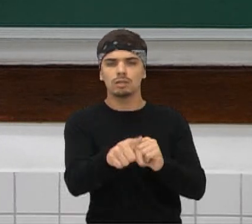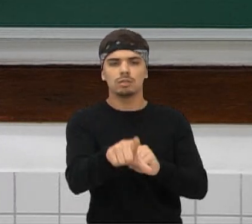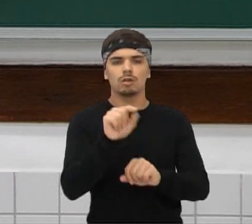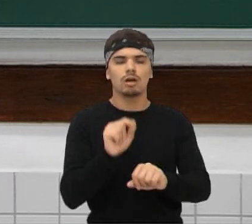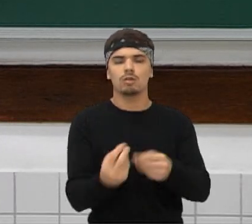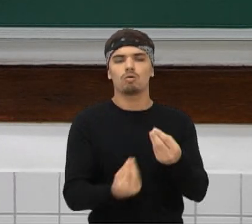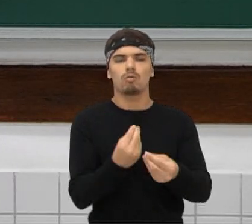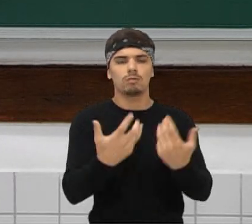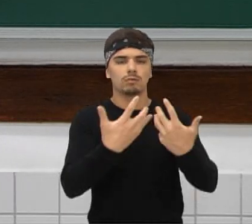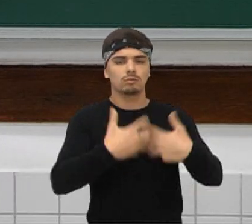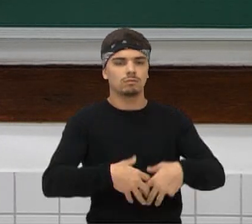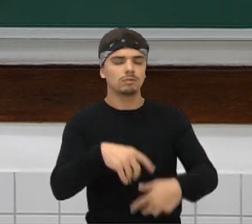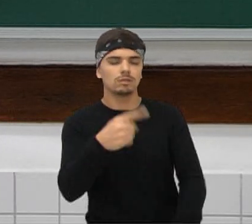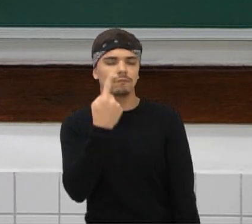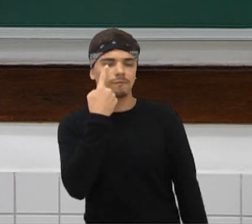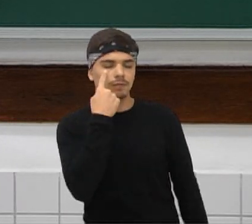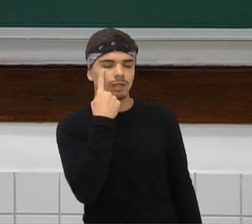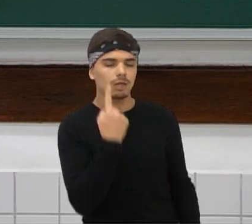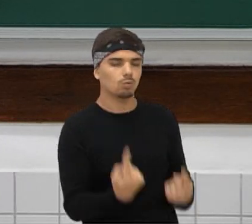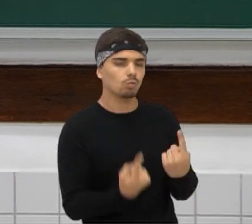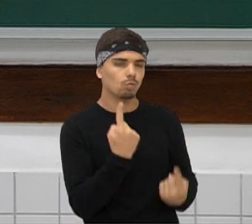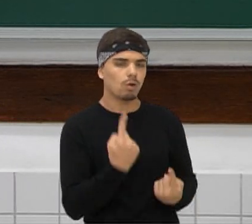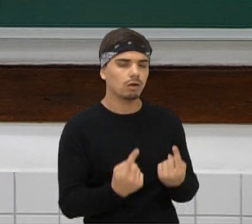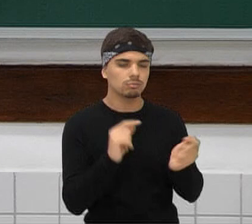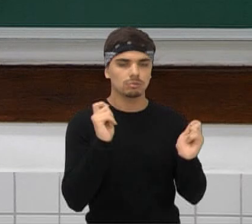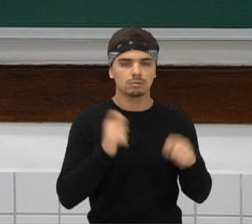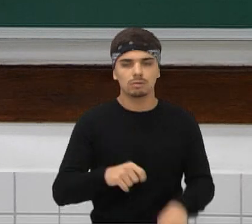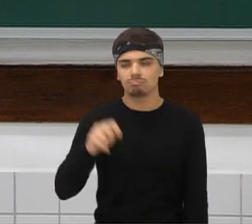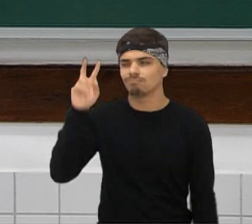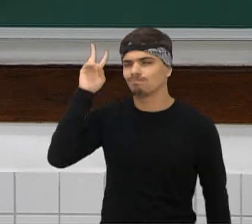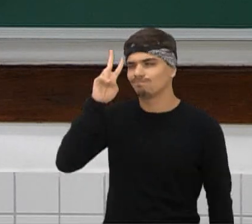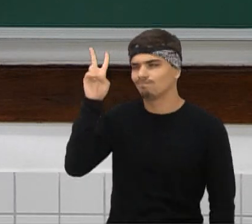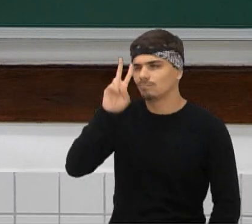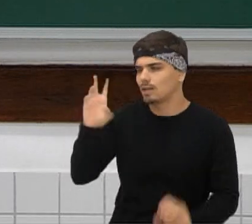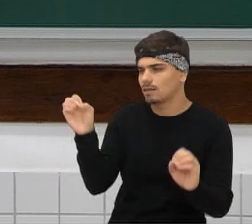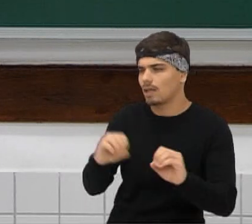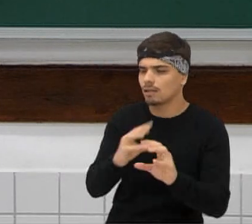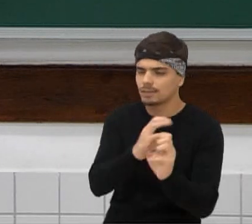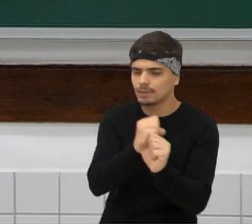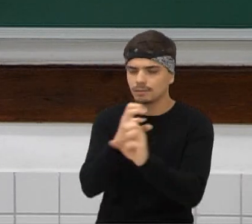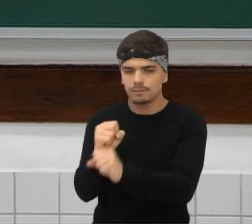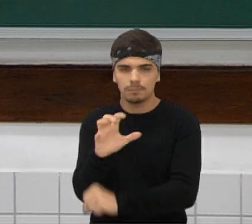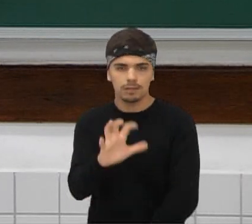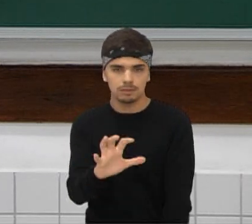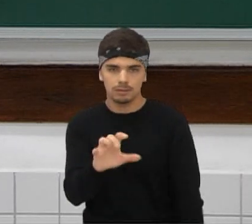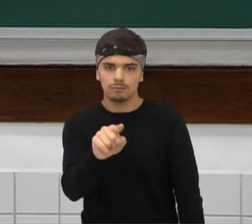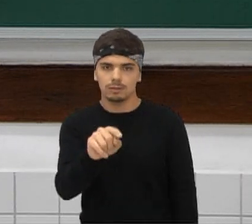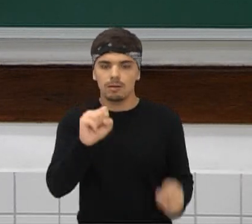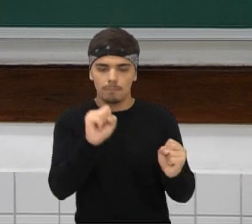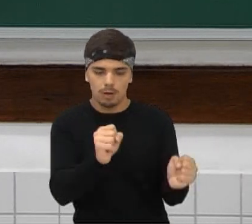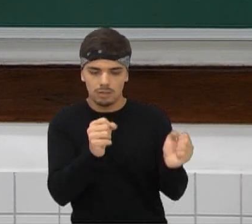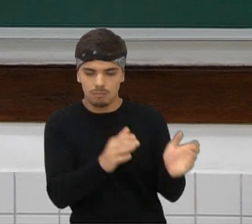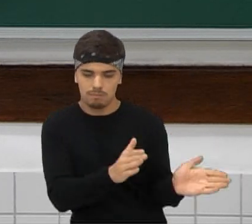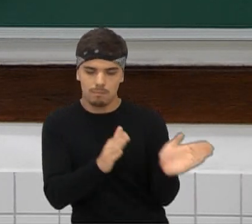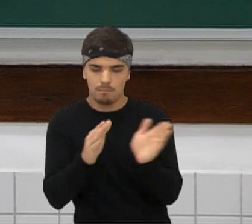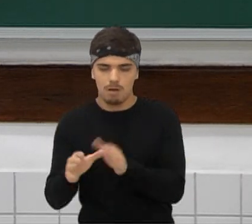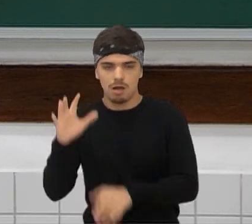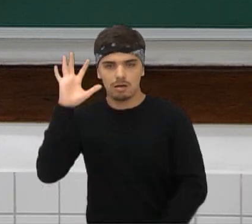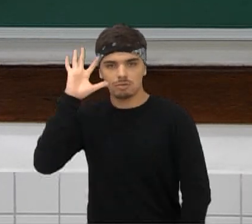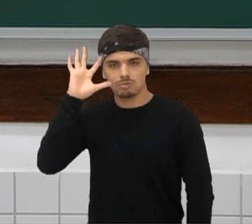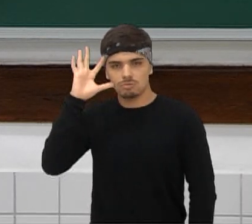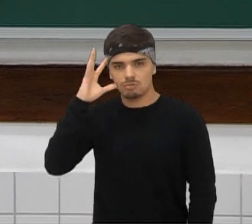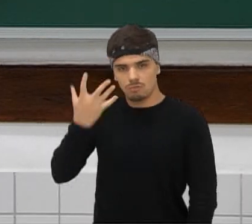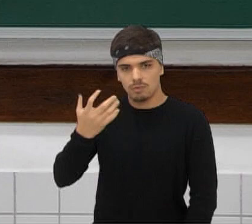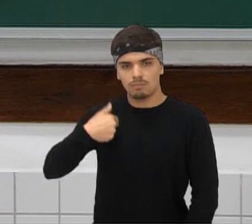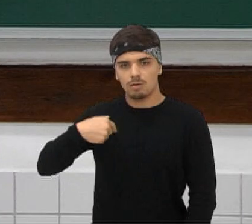você vê se de repente você daí não lembrar da fórmula, alguma coisa nesse sentido, você pode resolver através